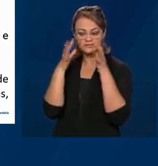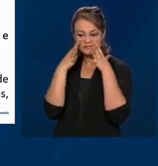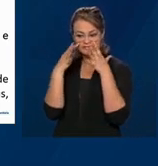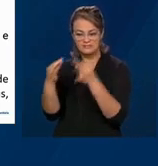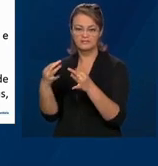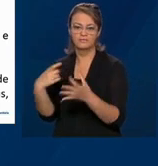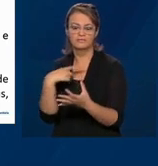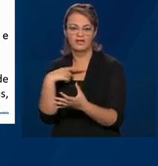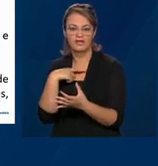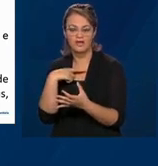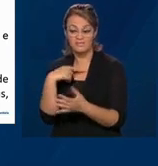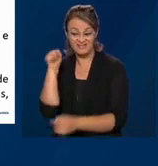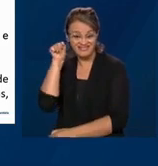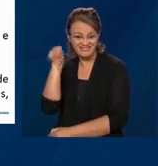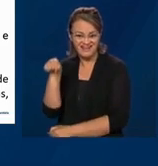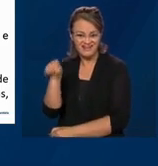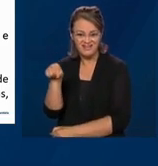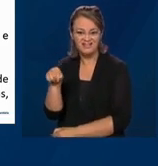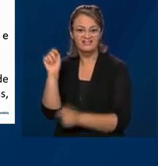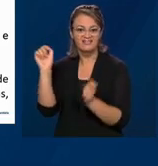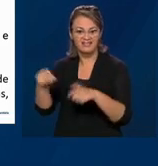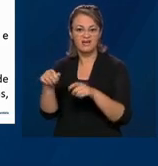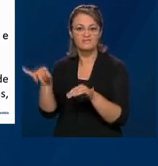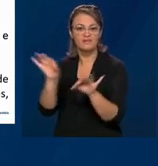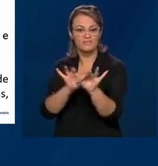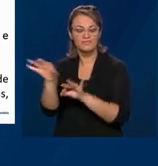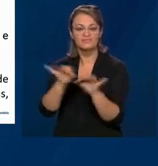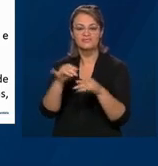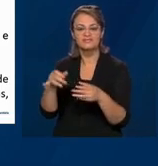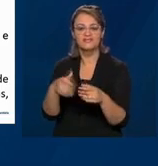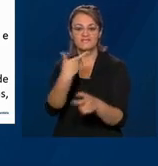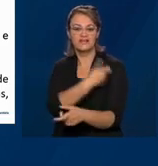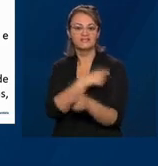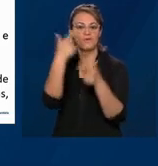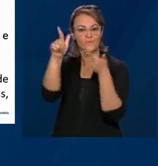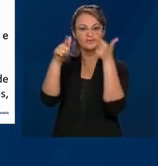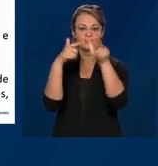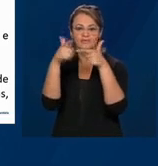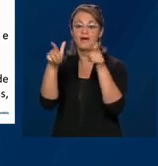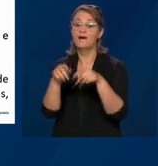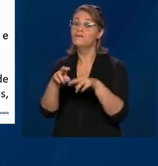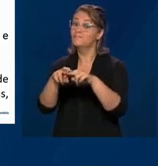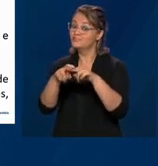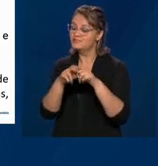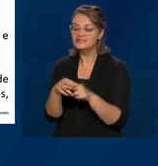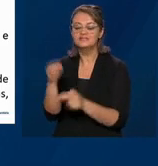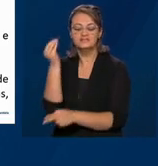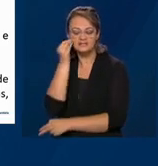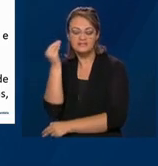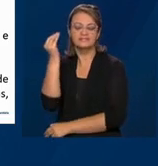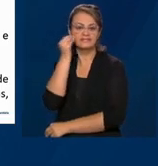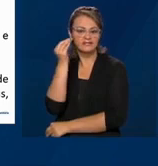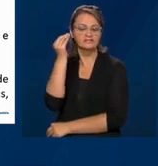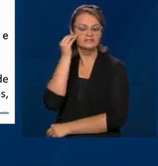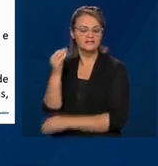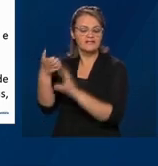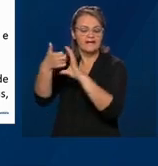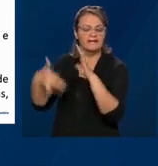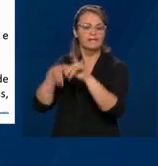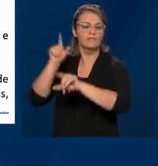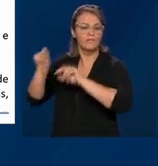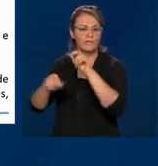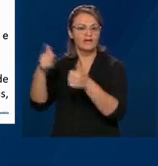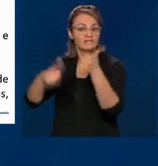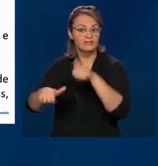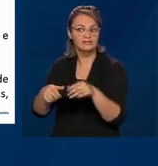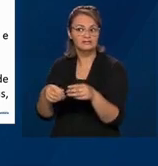os outros lotes de vacina, e é por isso que ele tem que ser muito bem testado e muito bem caracterizado. E aí